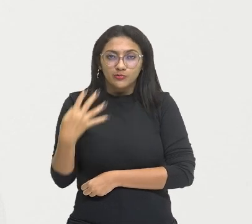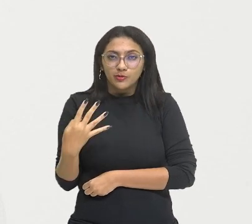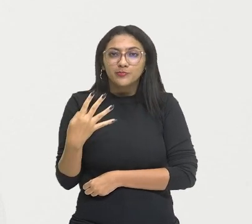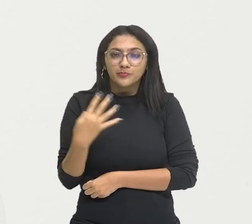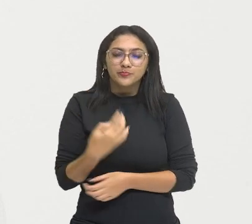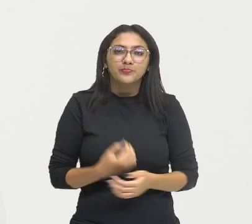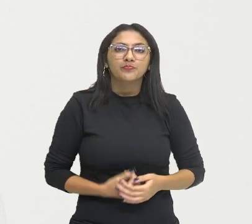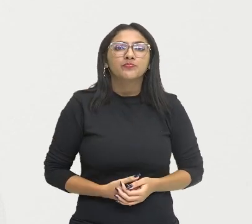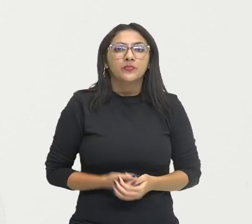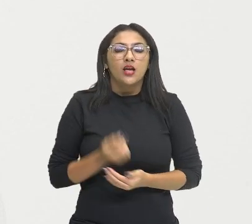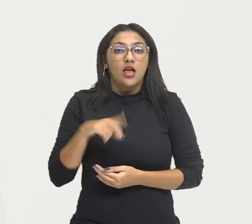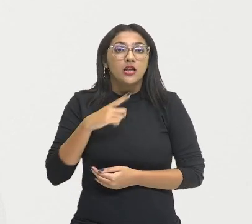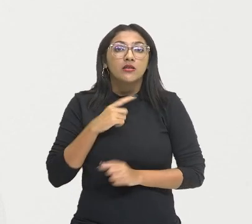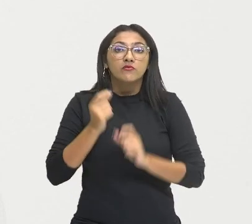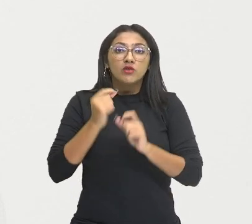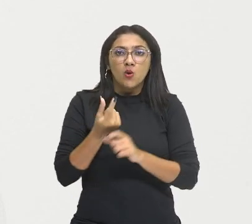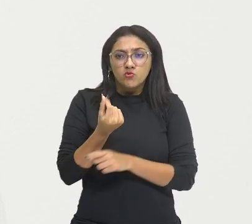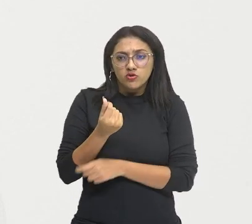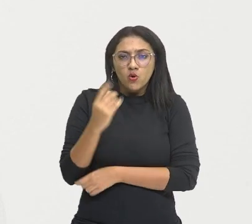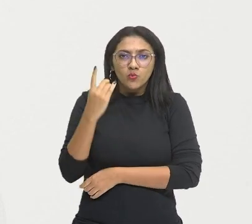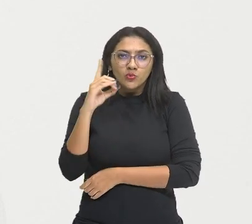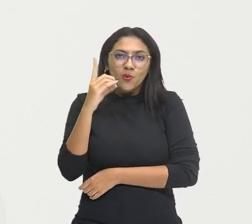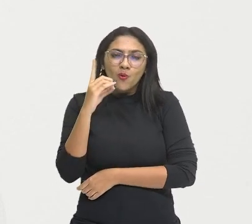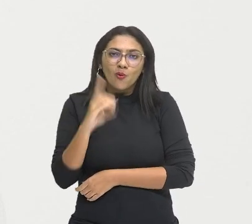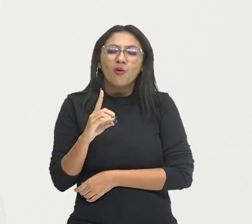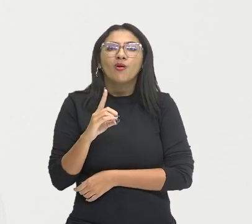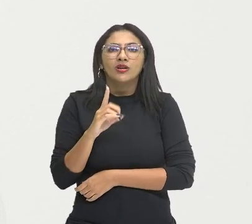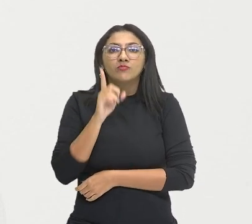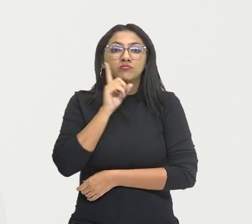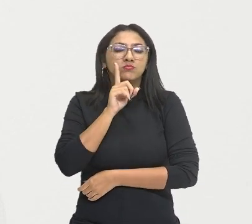1944, que tornou o dólar a moeda oficial de